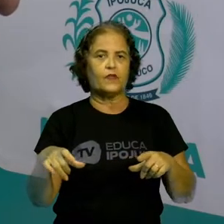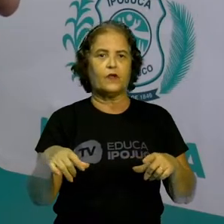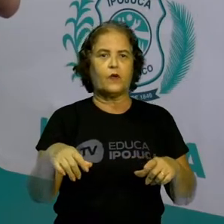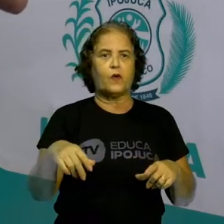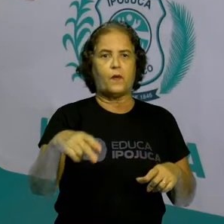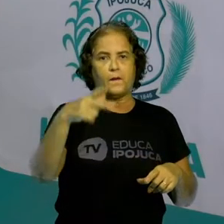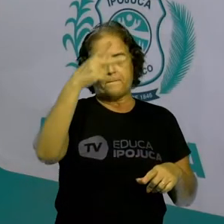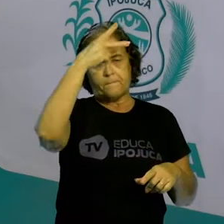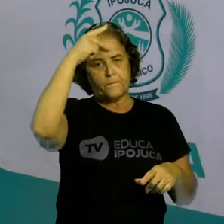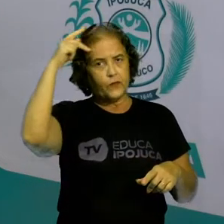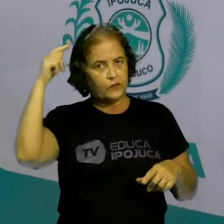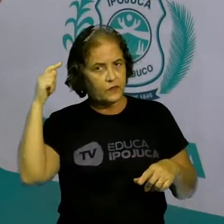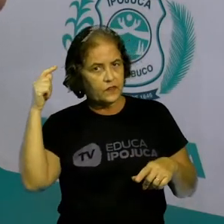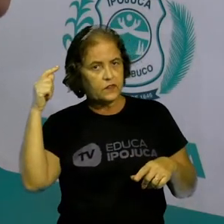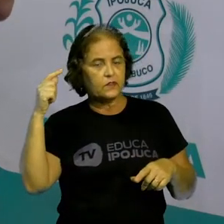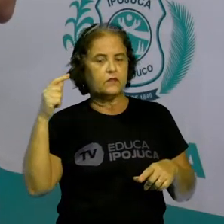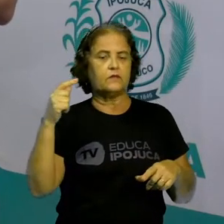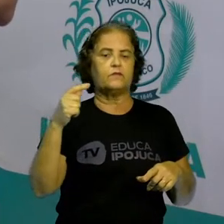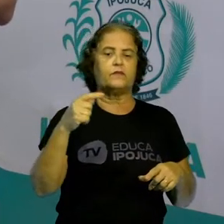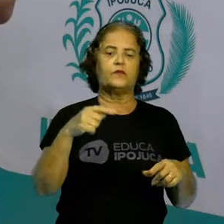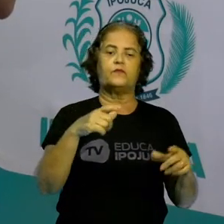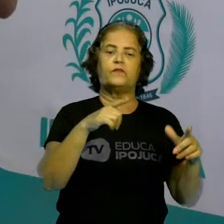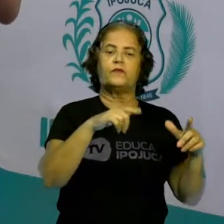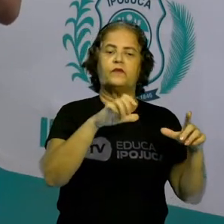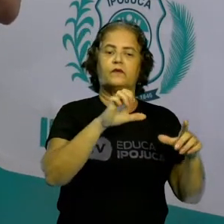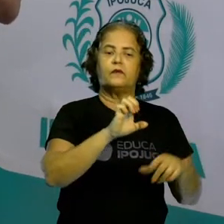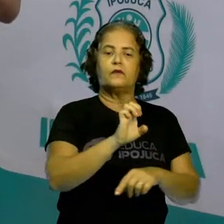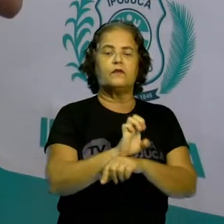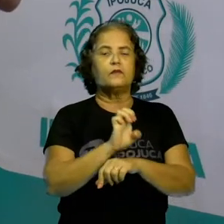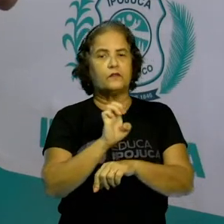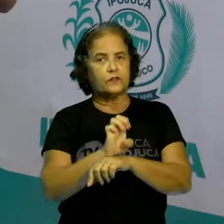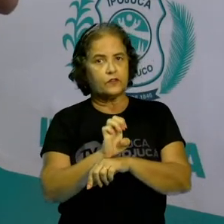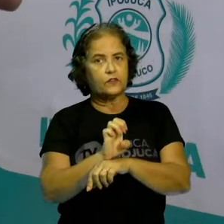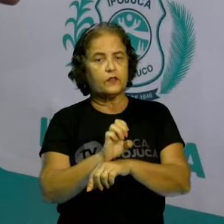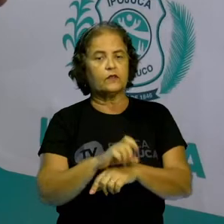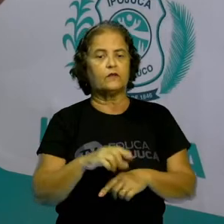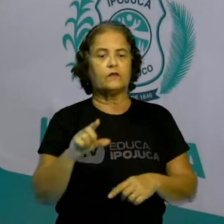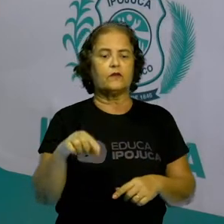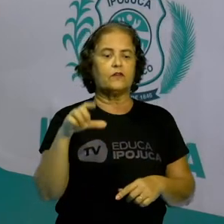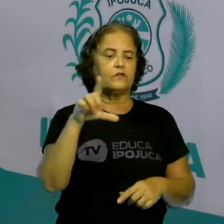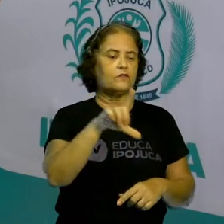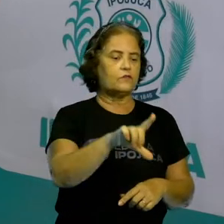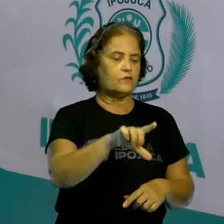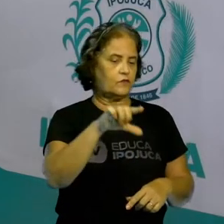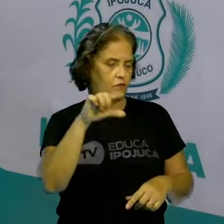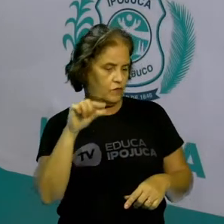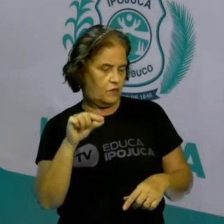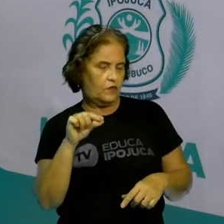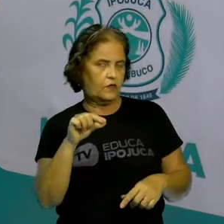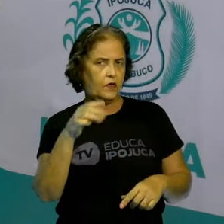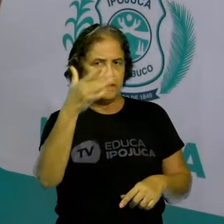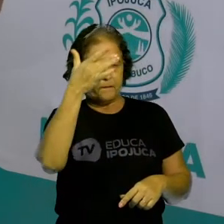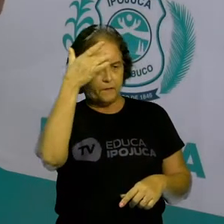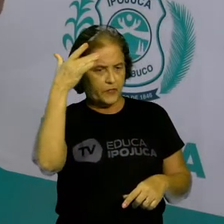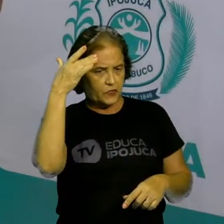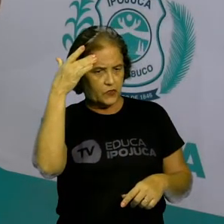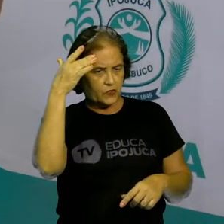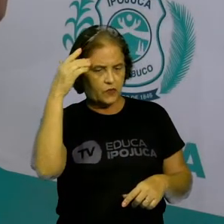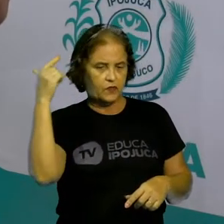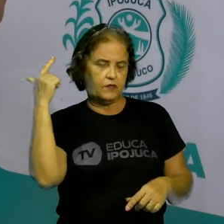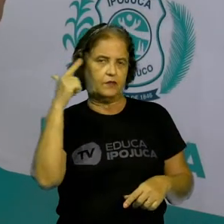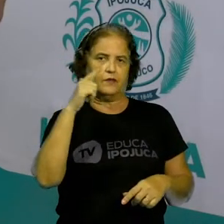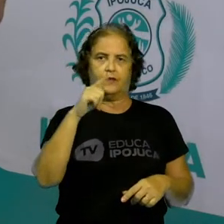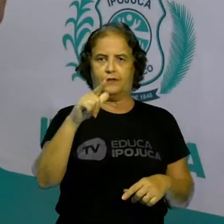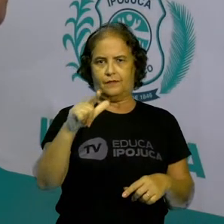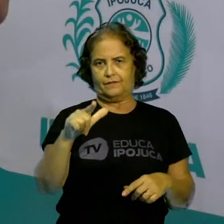E, por controlar essa política, eles acabavam escolhendo quem é que ia ser eleito, tá bom?